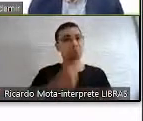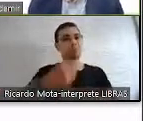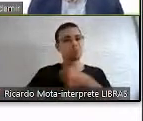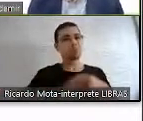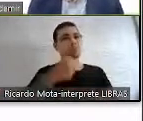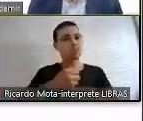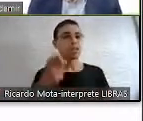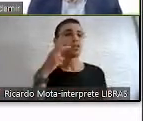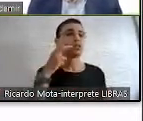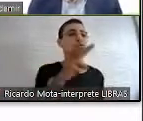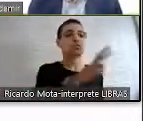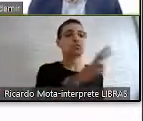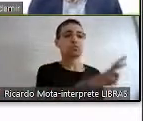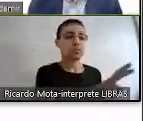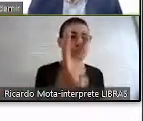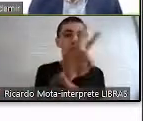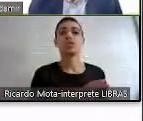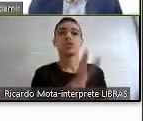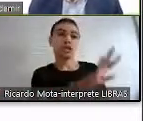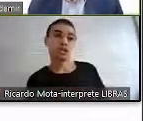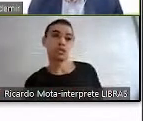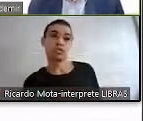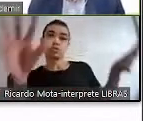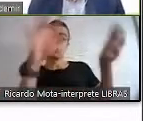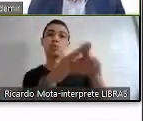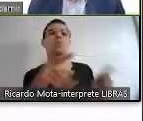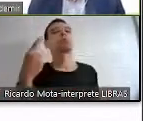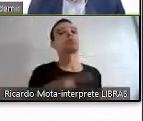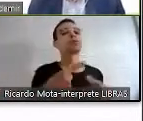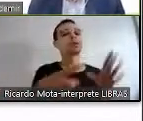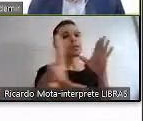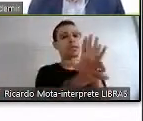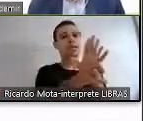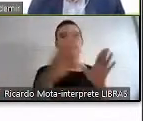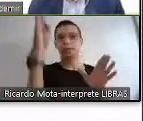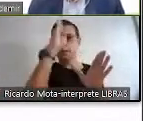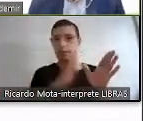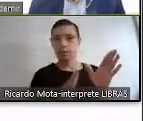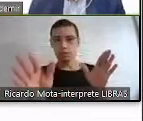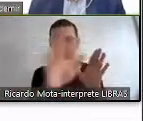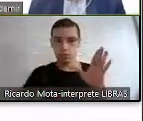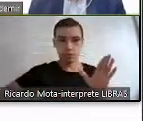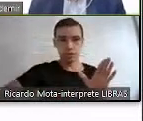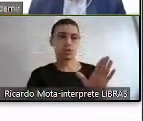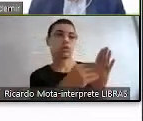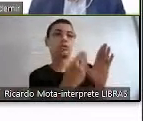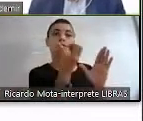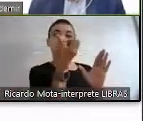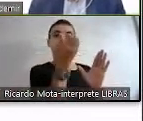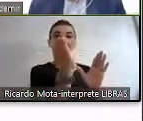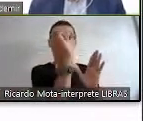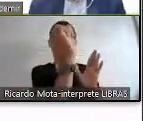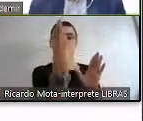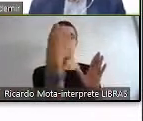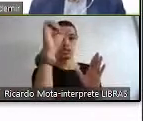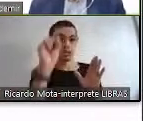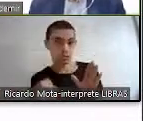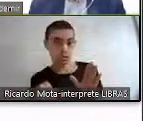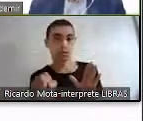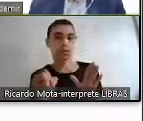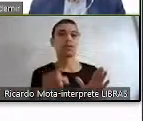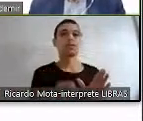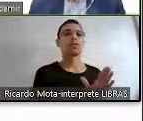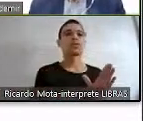anos? Nós temos no nosso Código Civil brasileiro, seu artigo 618, uma garantia objetiva